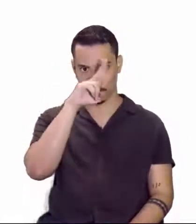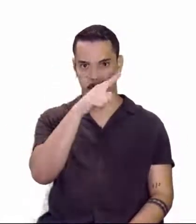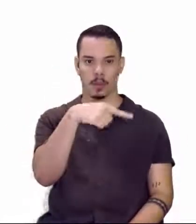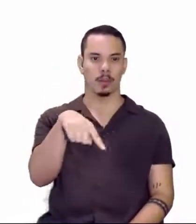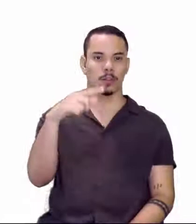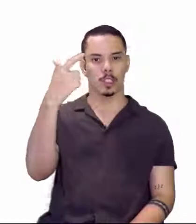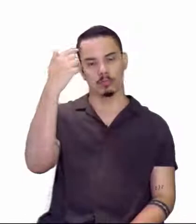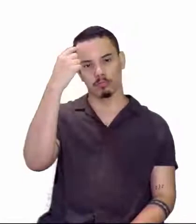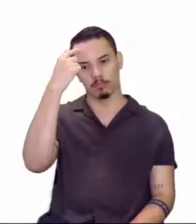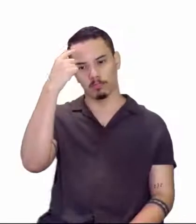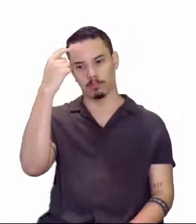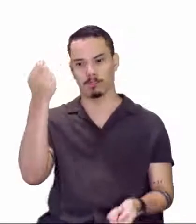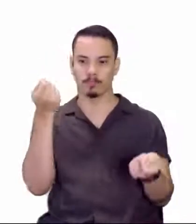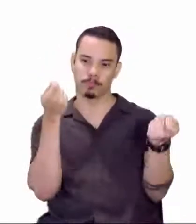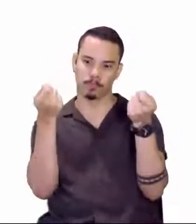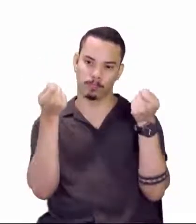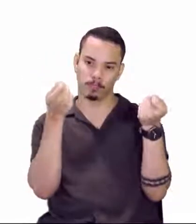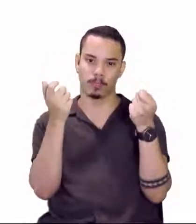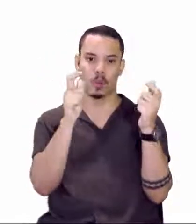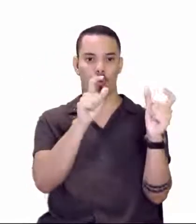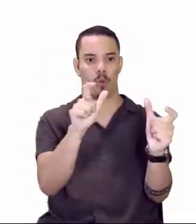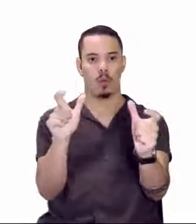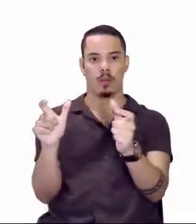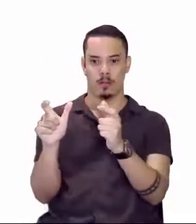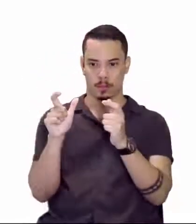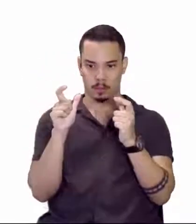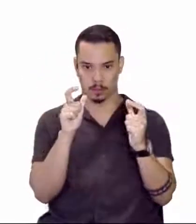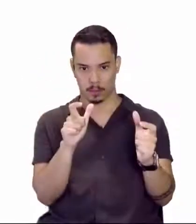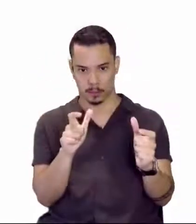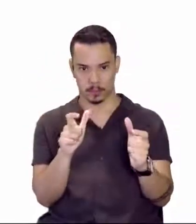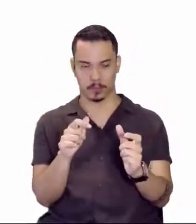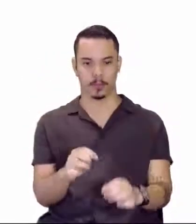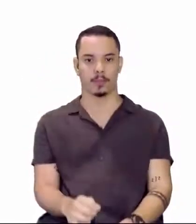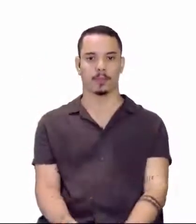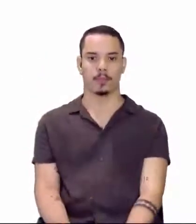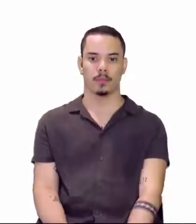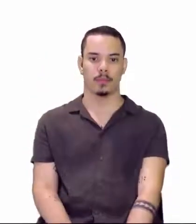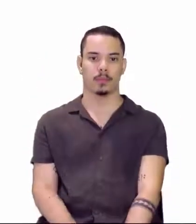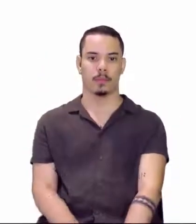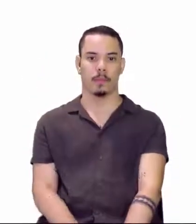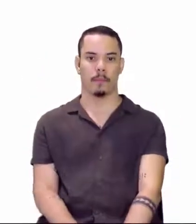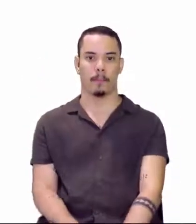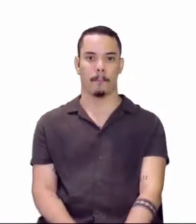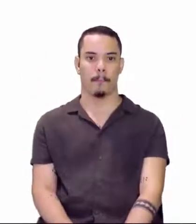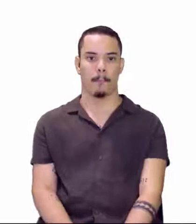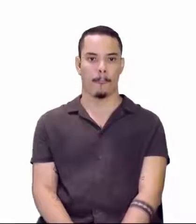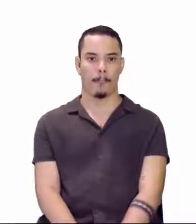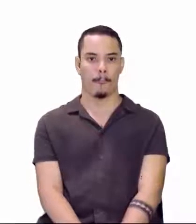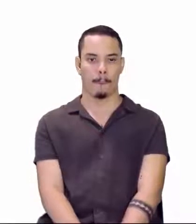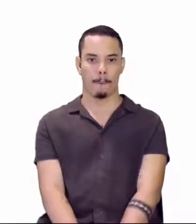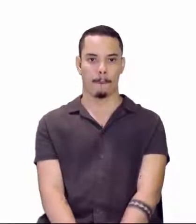na memória a localização de alguns elementos químicos, tá bom?